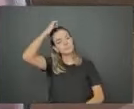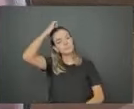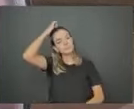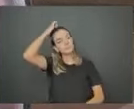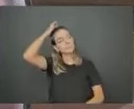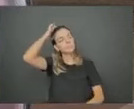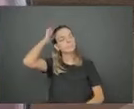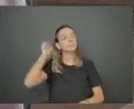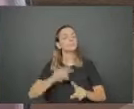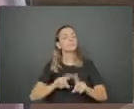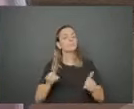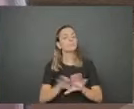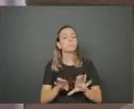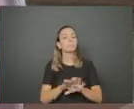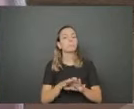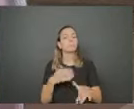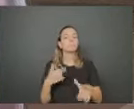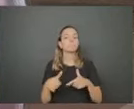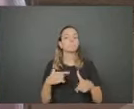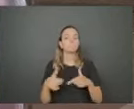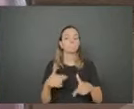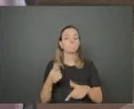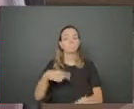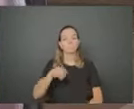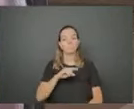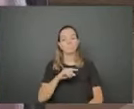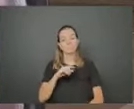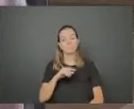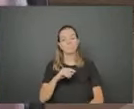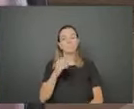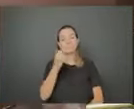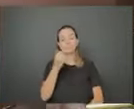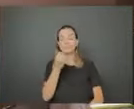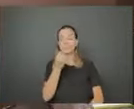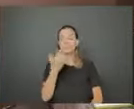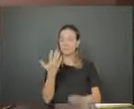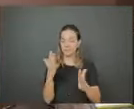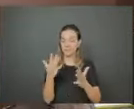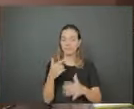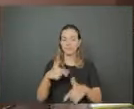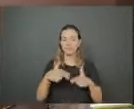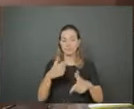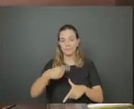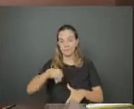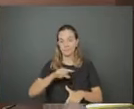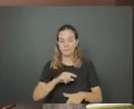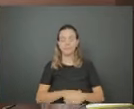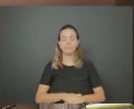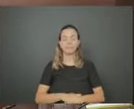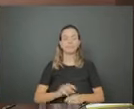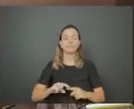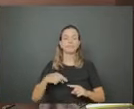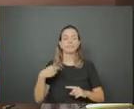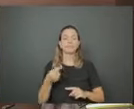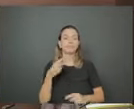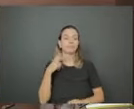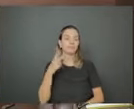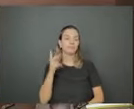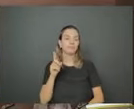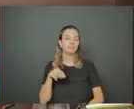o trabalho de concluindo, todos vocês. Muito obrigada, senhor presidente. Obrigado, vereador Noêmia Rocha. O próximo vereador no bloco, o vereador